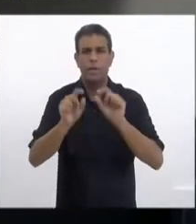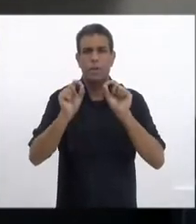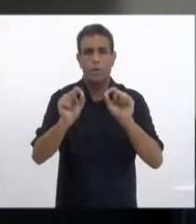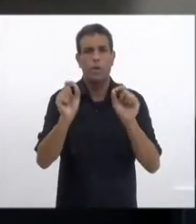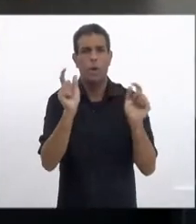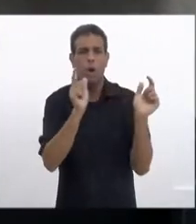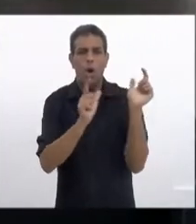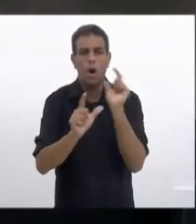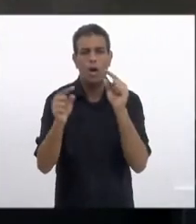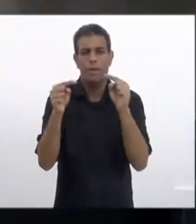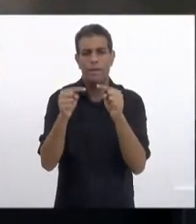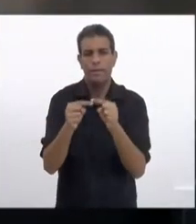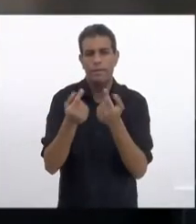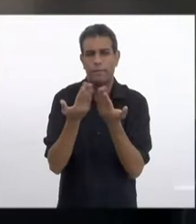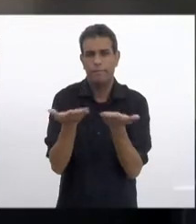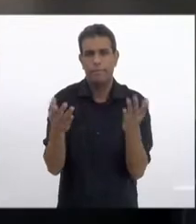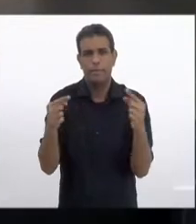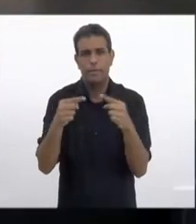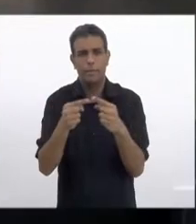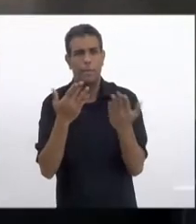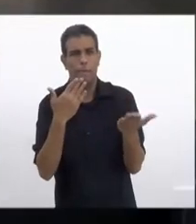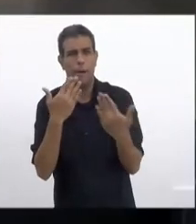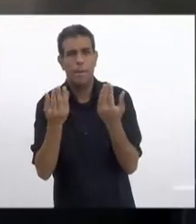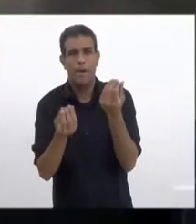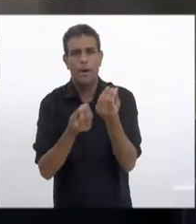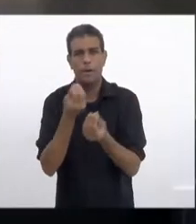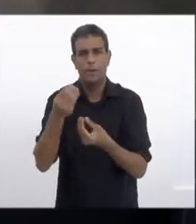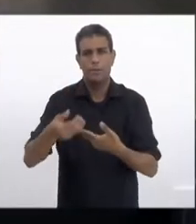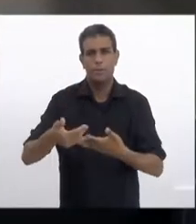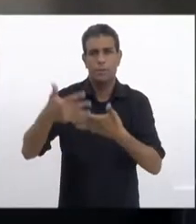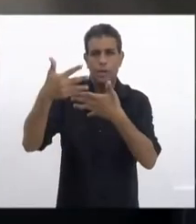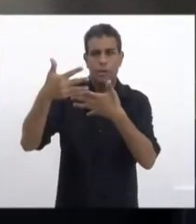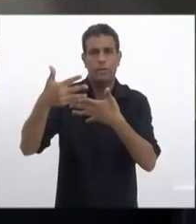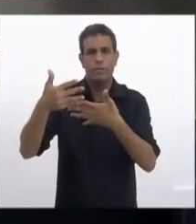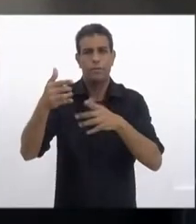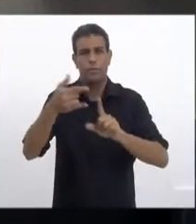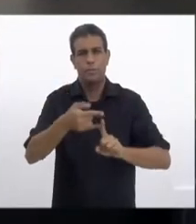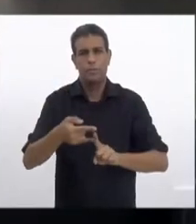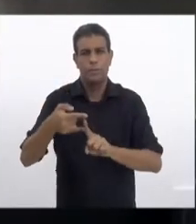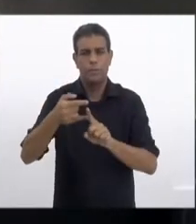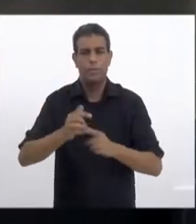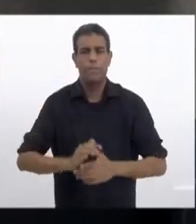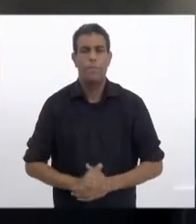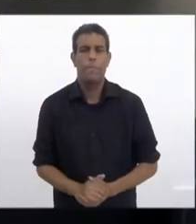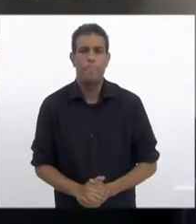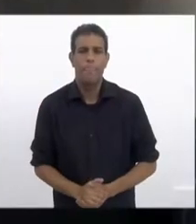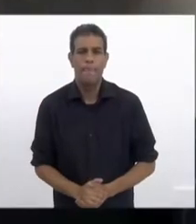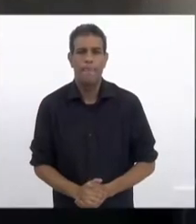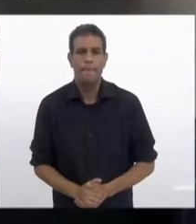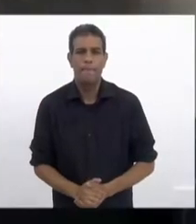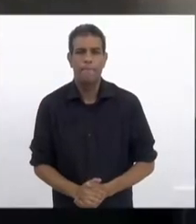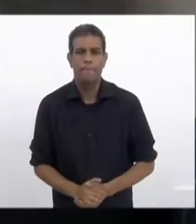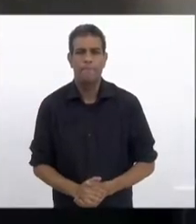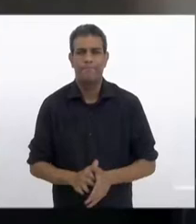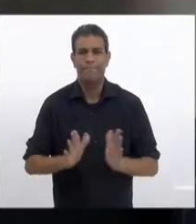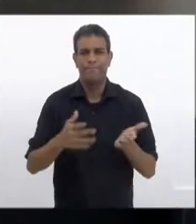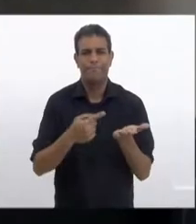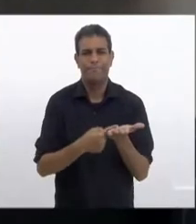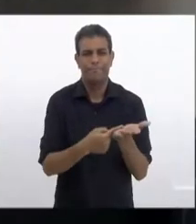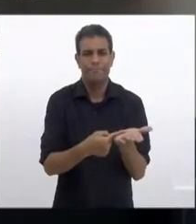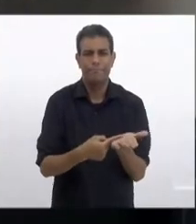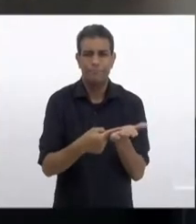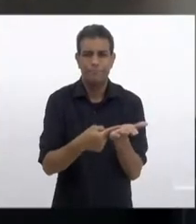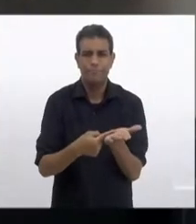nossa no bate-papo ali no chat, no Zoom. Tá? Como foi já de